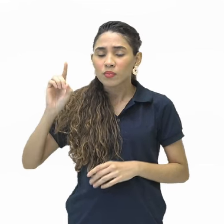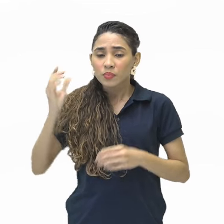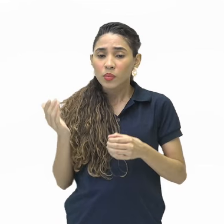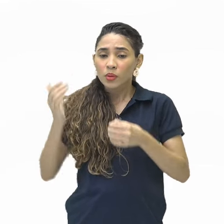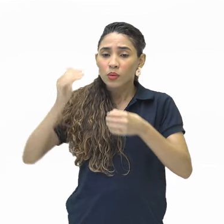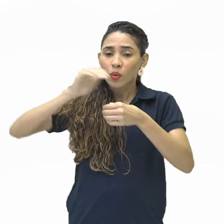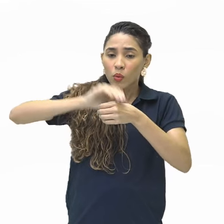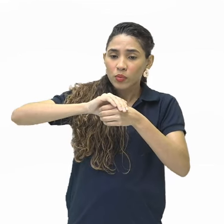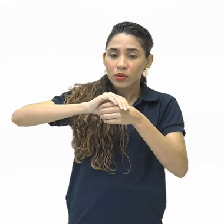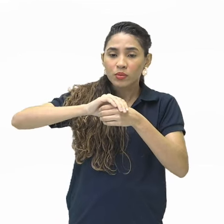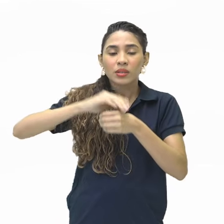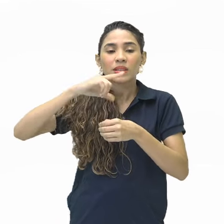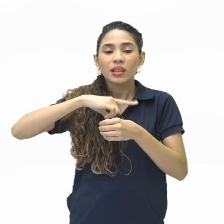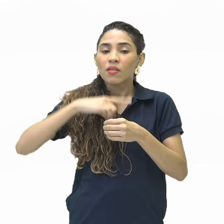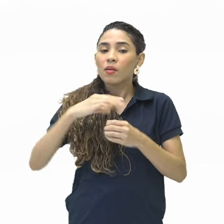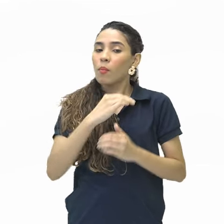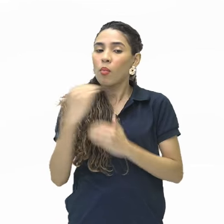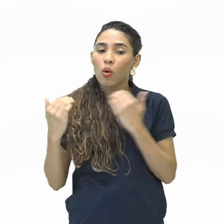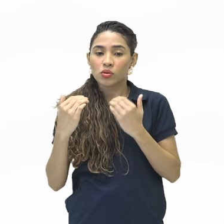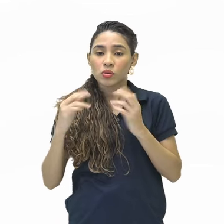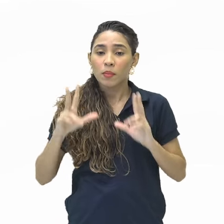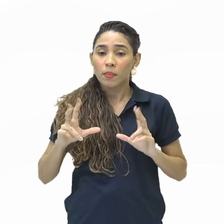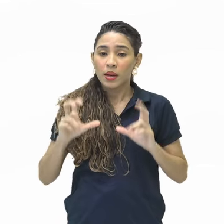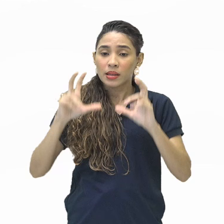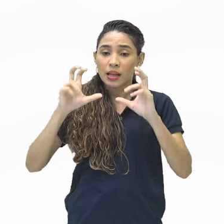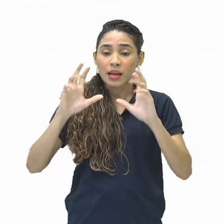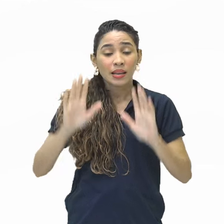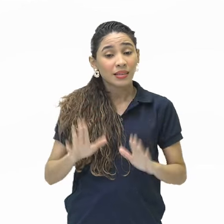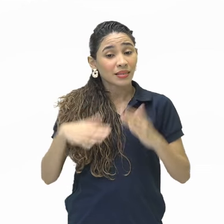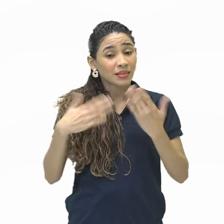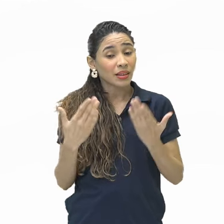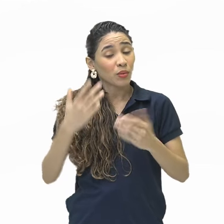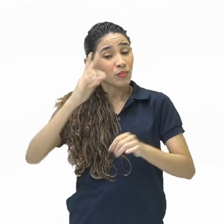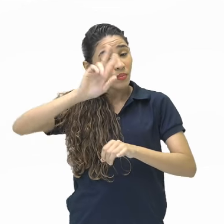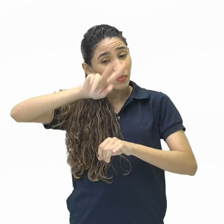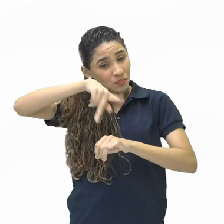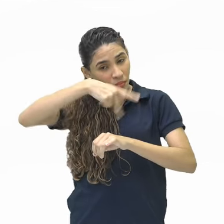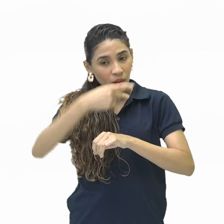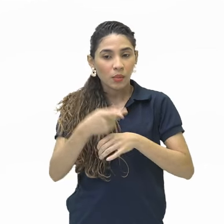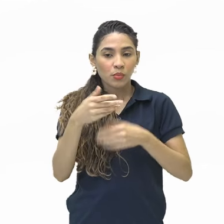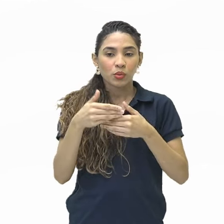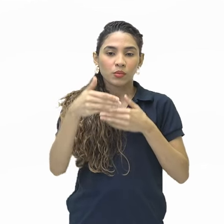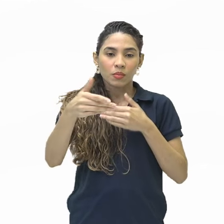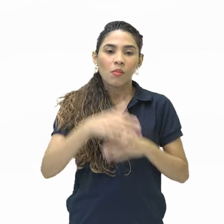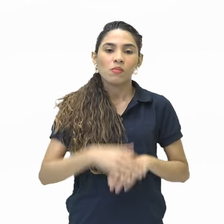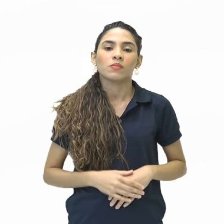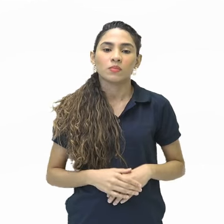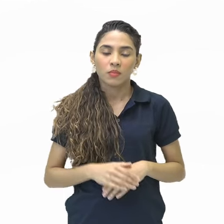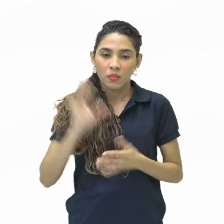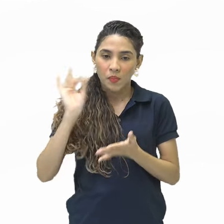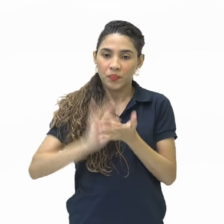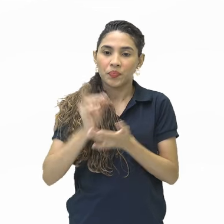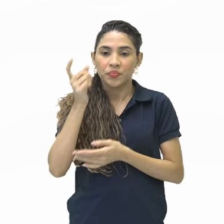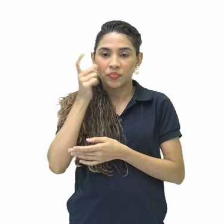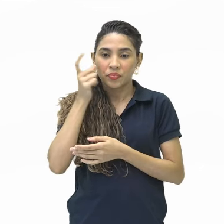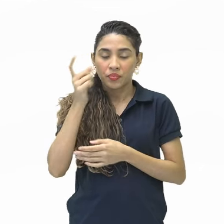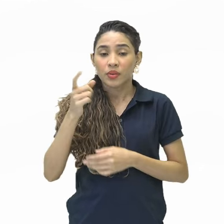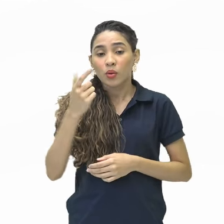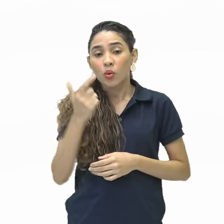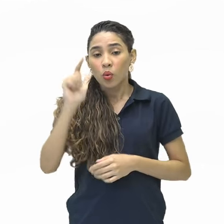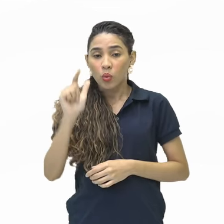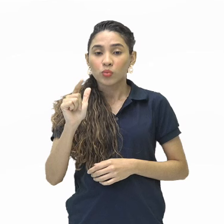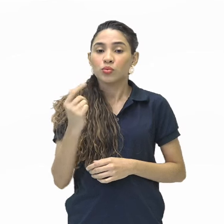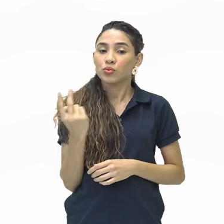e ocasionou a morte das bactérias. E aí, mais tarde, partindo dessa observação, outros